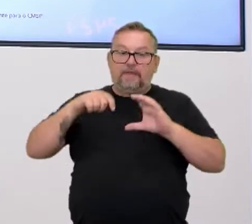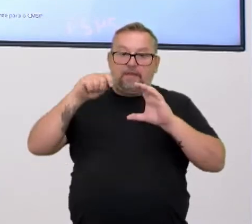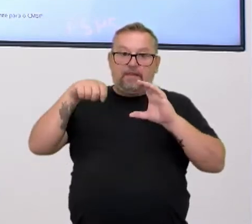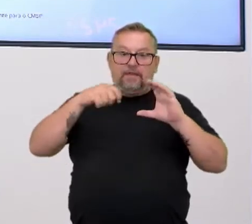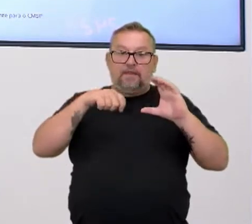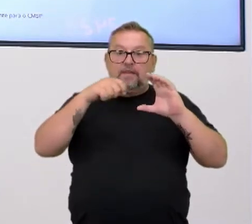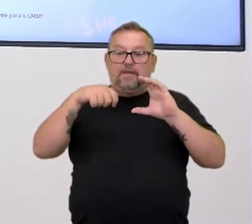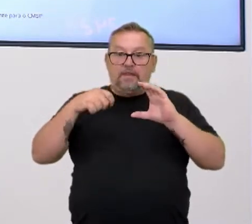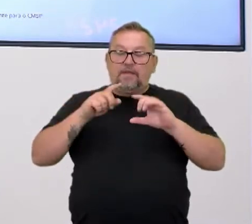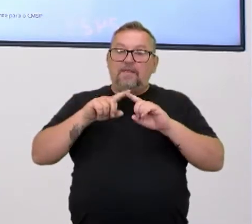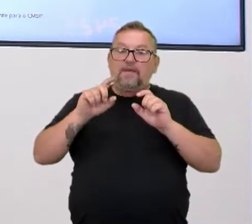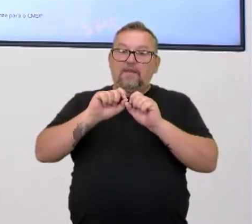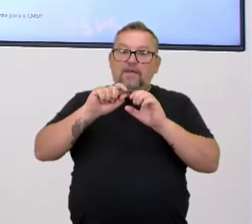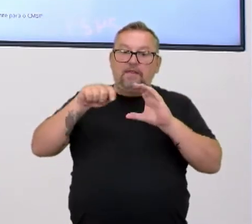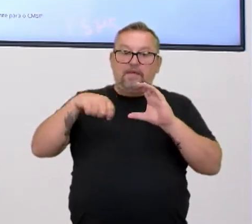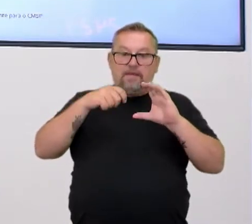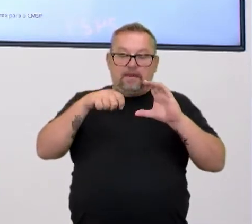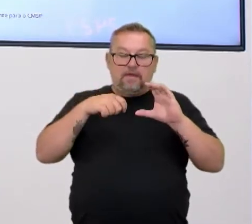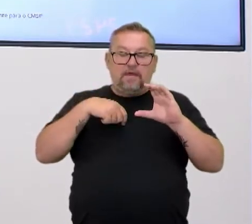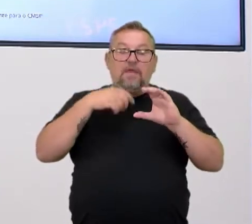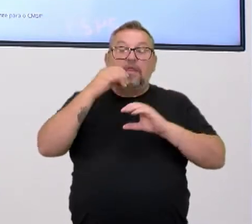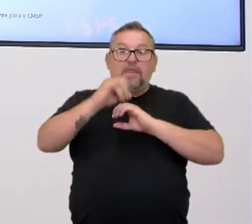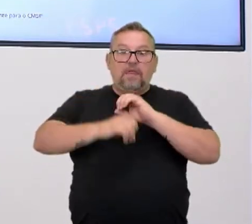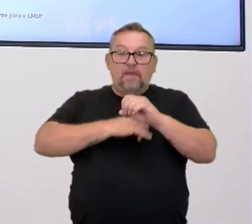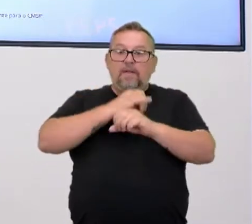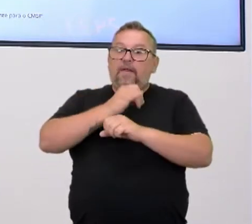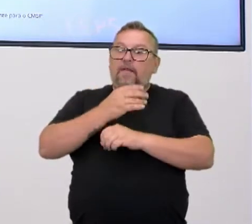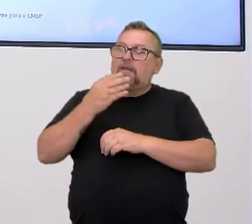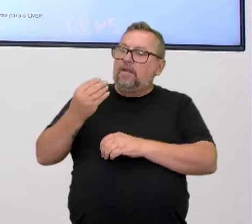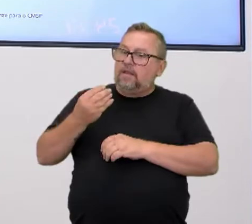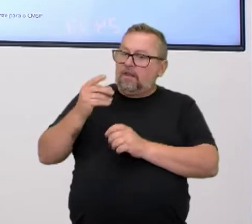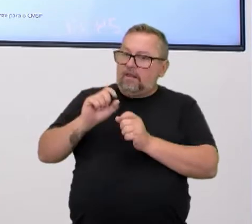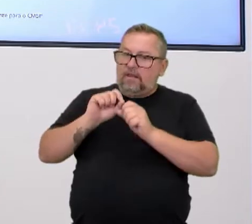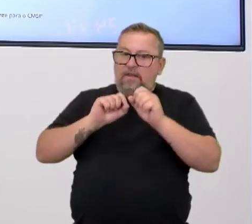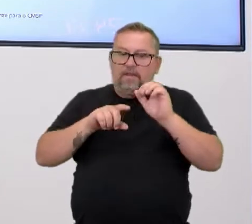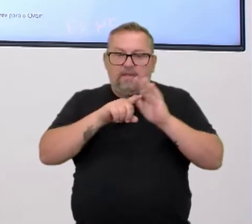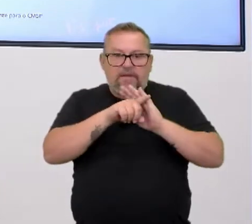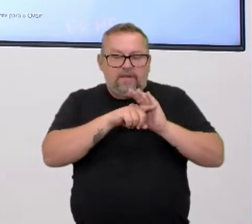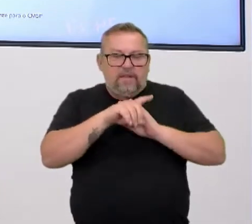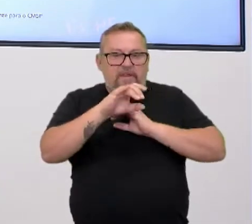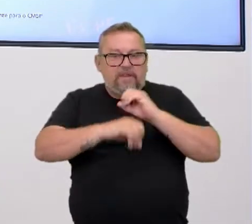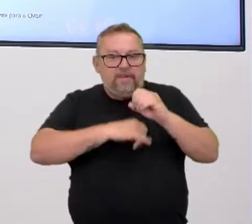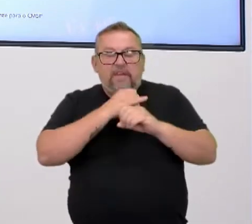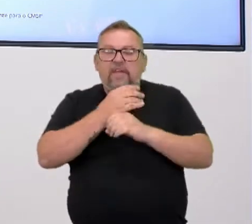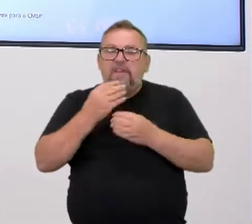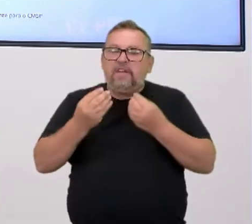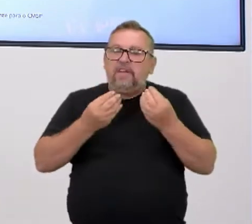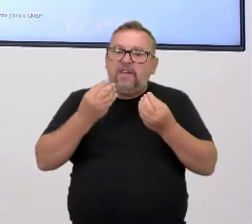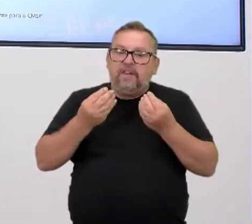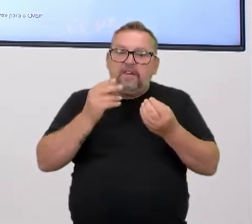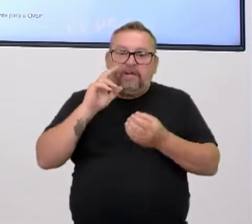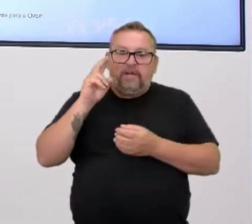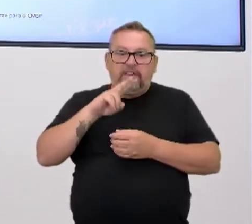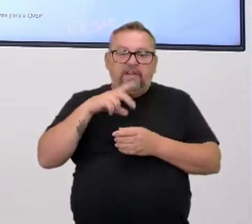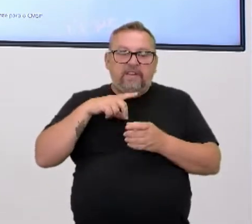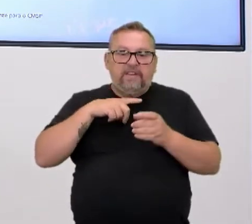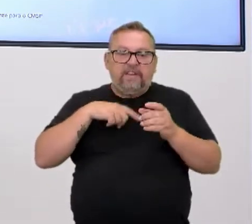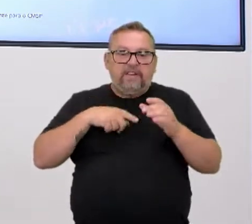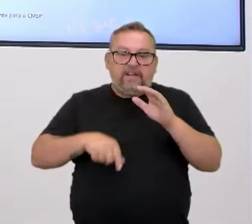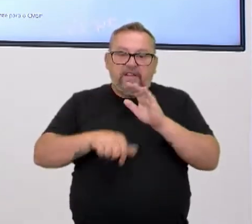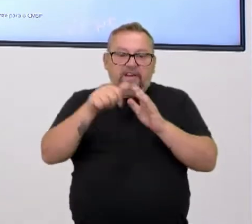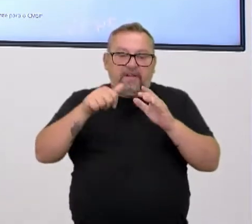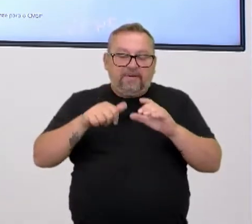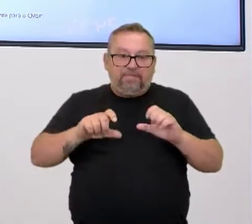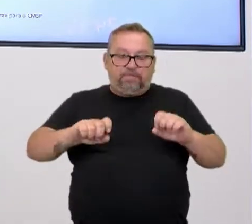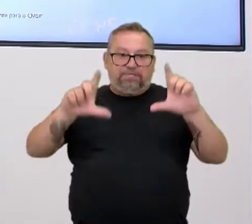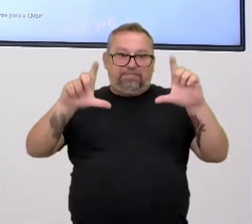Então nós vamos fazer pesquisa no vídeo na internet. E como que a gente vai fazer uma pesquisa dessa, né? Então não é sair assim, no primeiro link